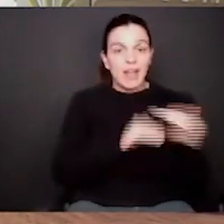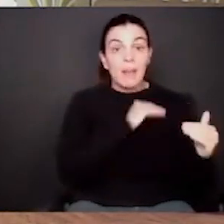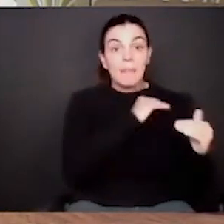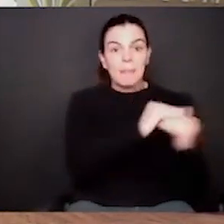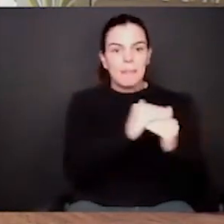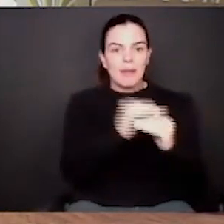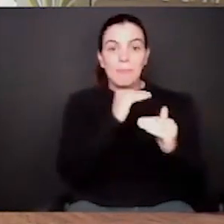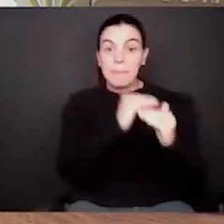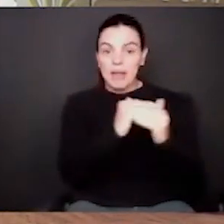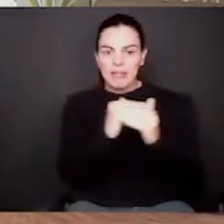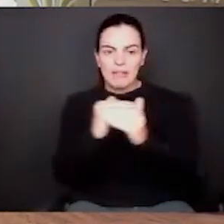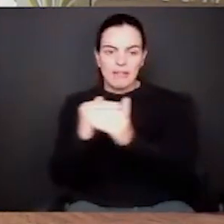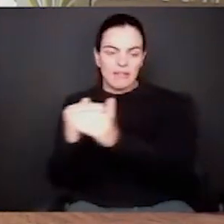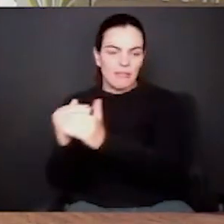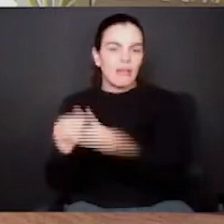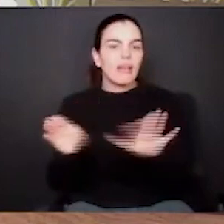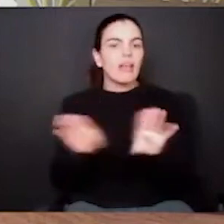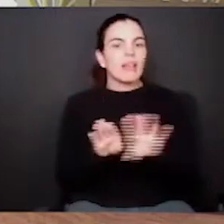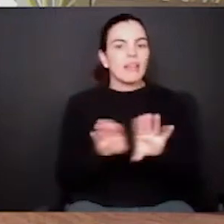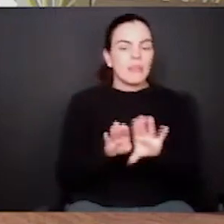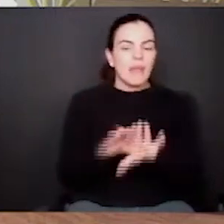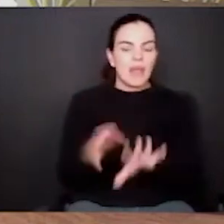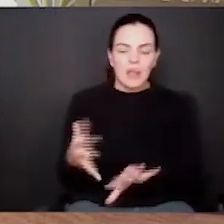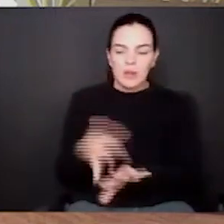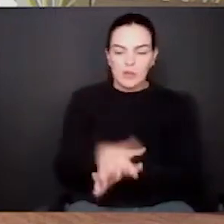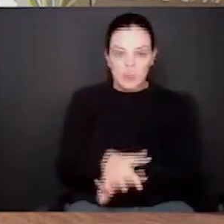tem a formação jurídica, eu vou explicar rapidamente.